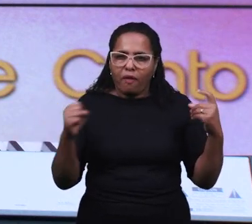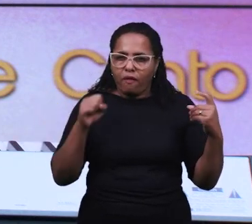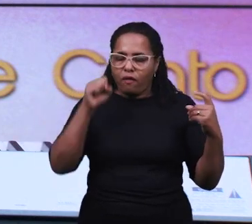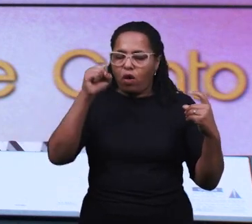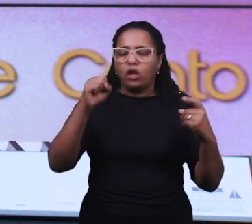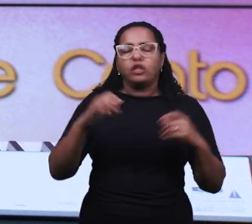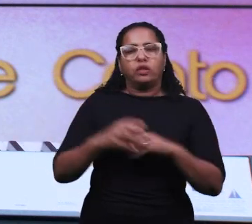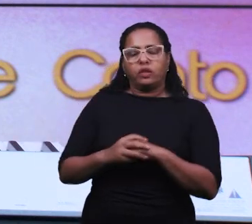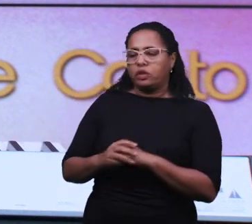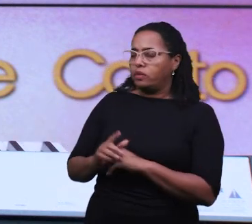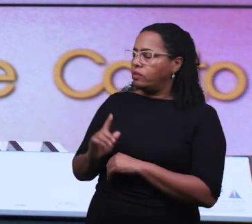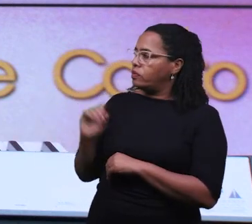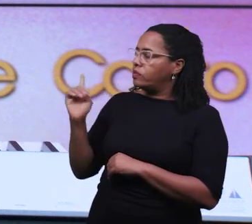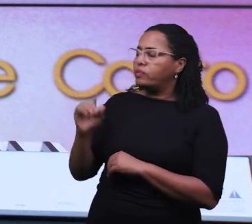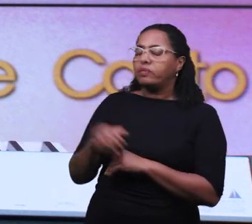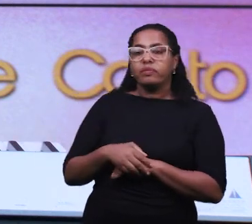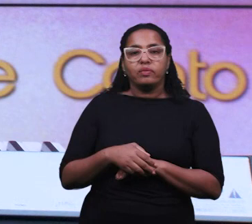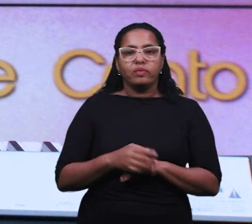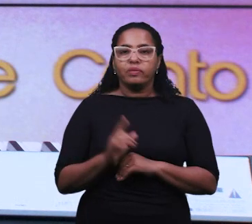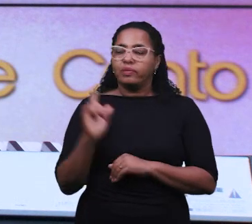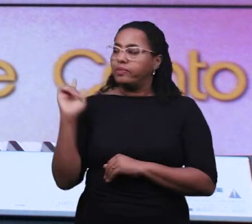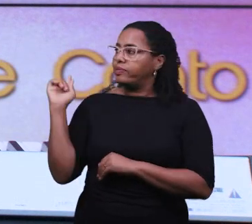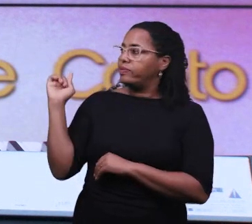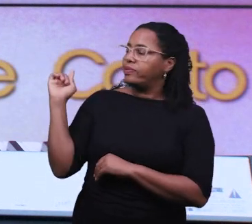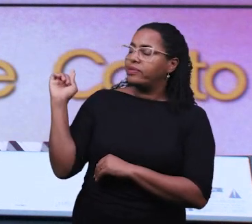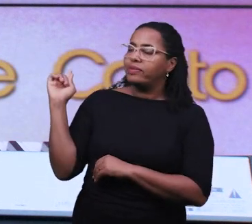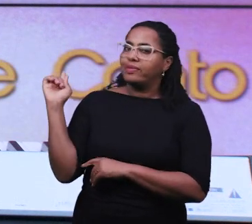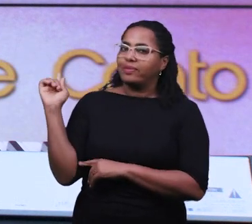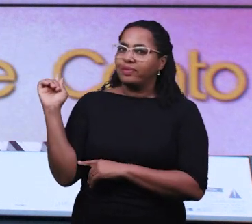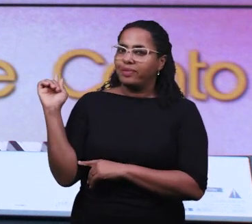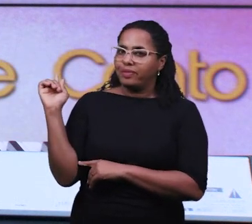coberto. Então, nós vamos fazer